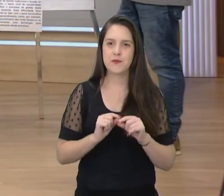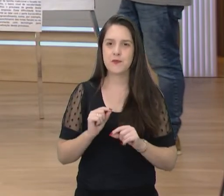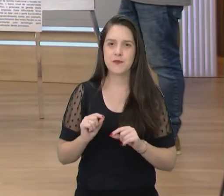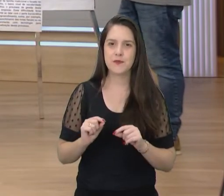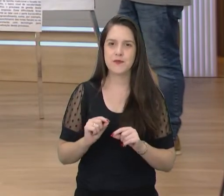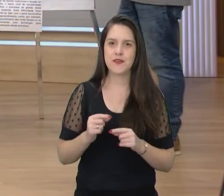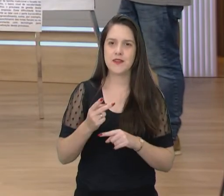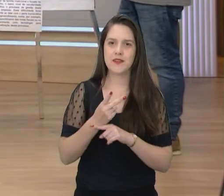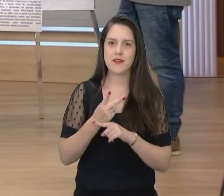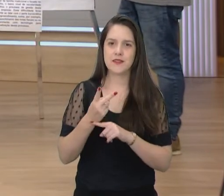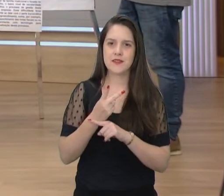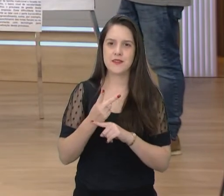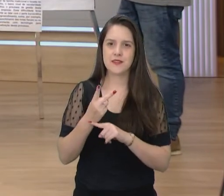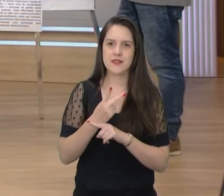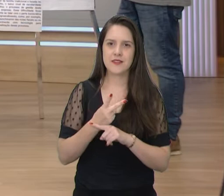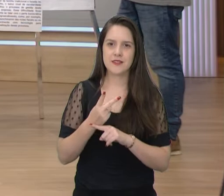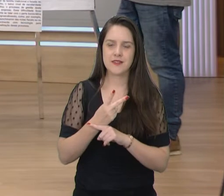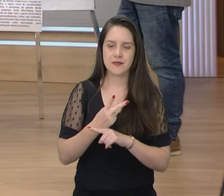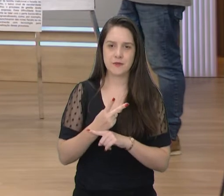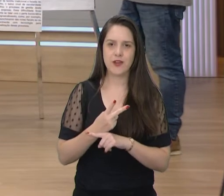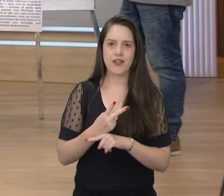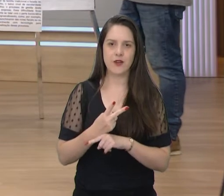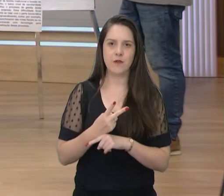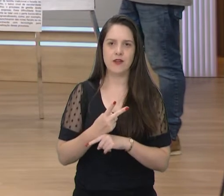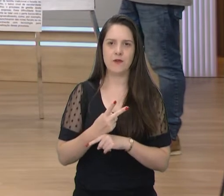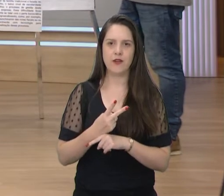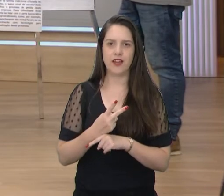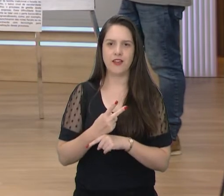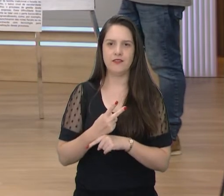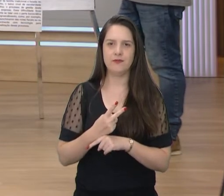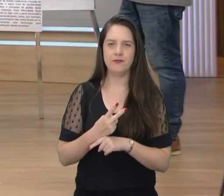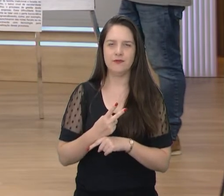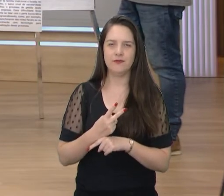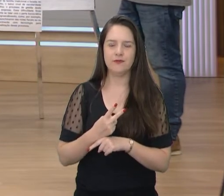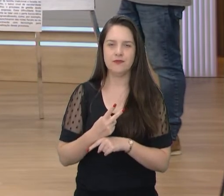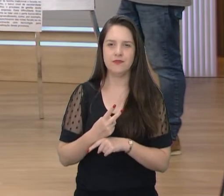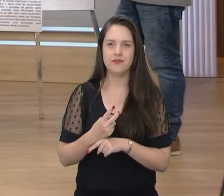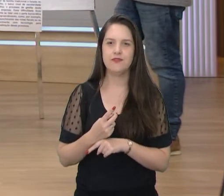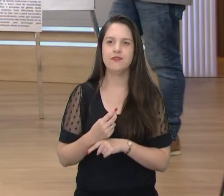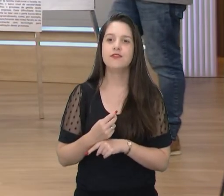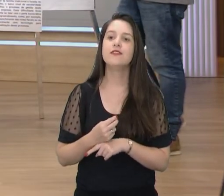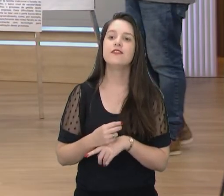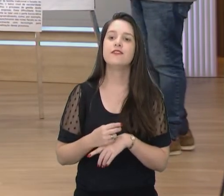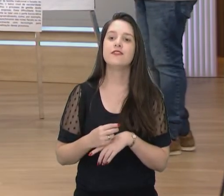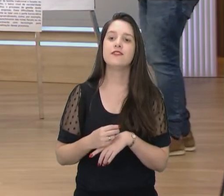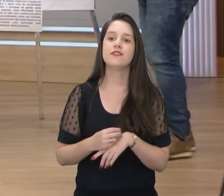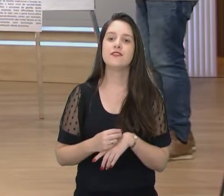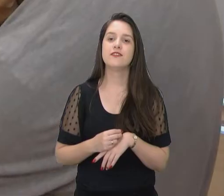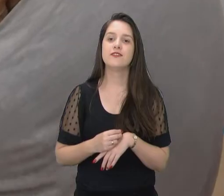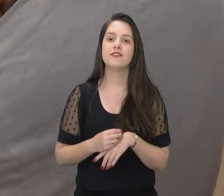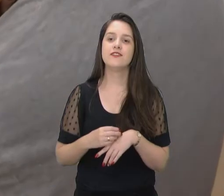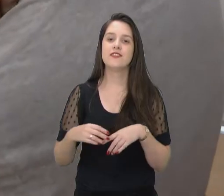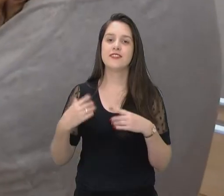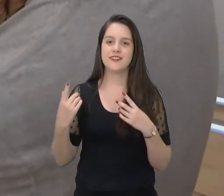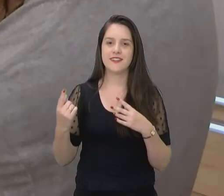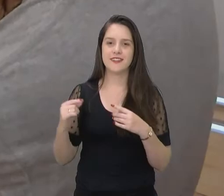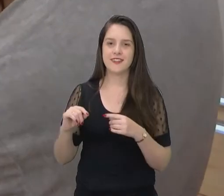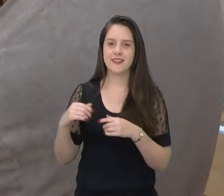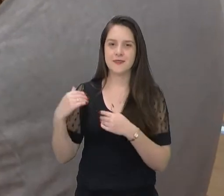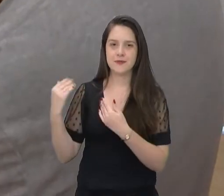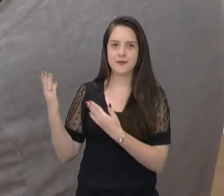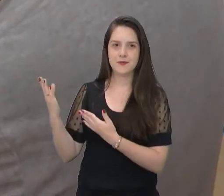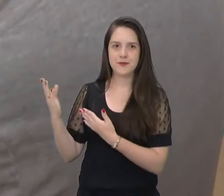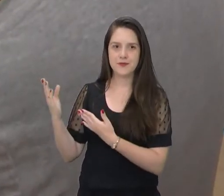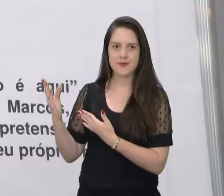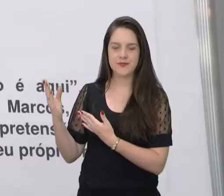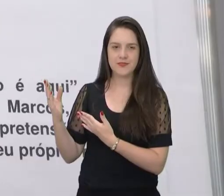vou procurar, então, você tá falando que é um caso, né? É. Eu vou procurar o nome da empresa, que eu já até achei. Muito bom. Cadê o nome da Tá empresa? aqui, ó, Empresa Sucesso. Aqui